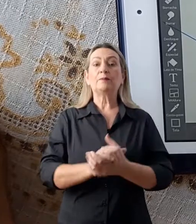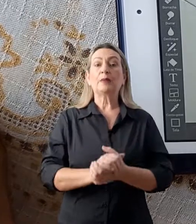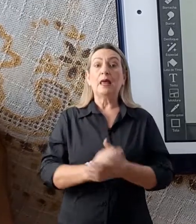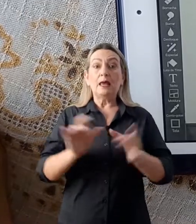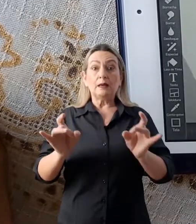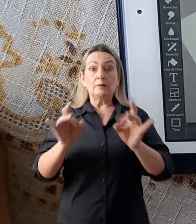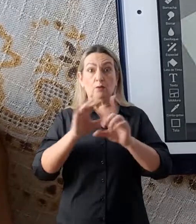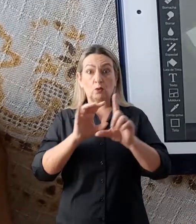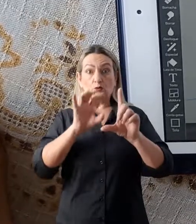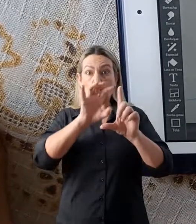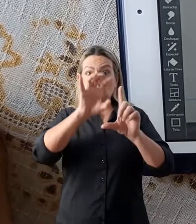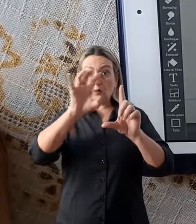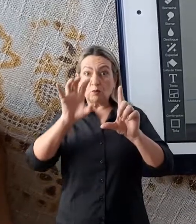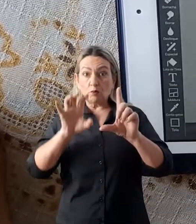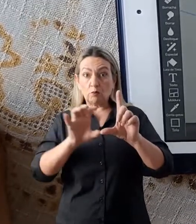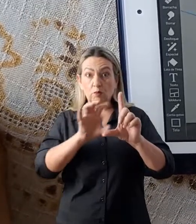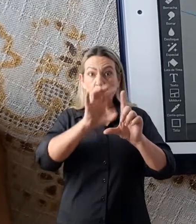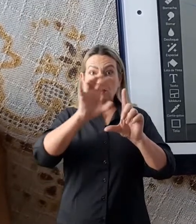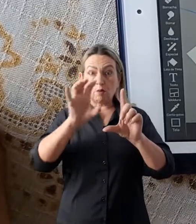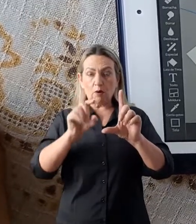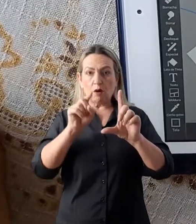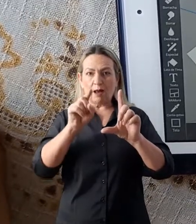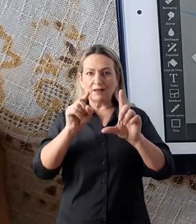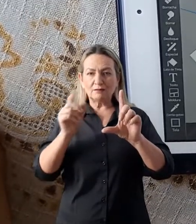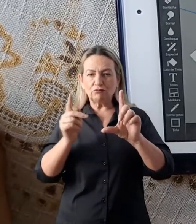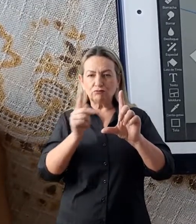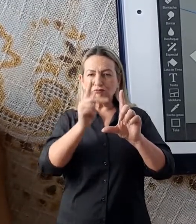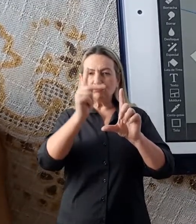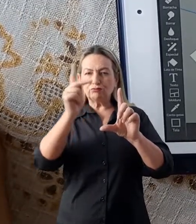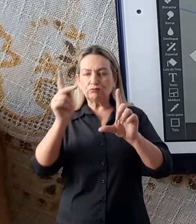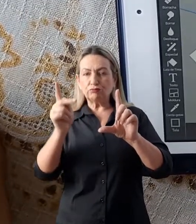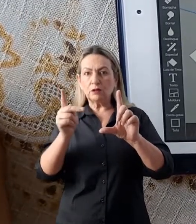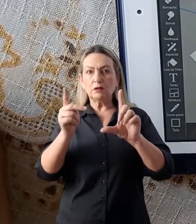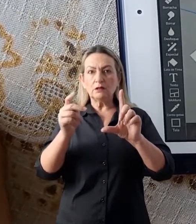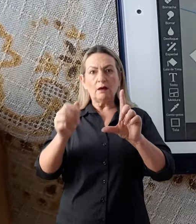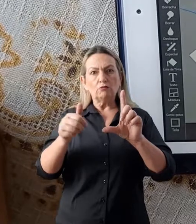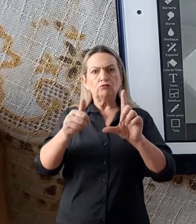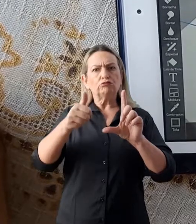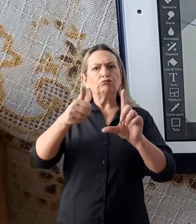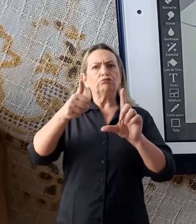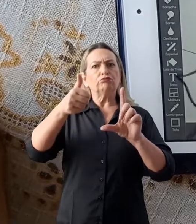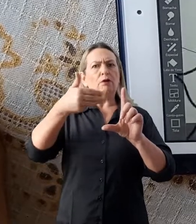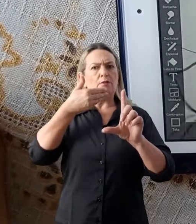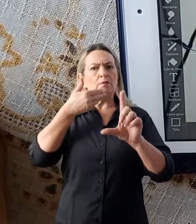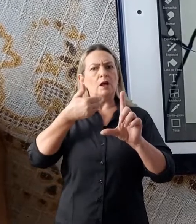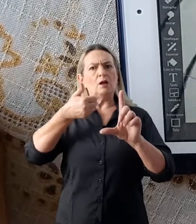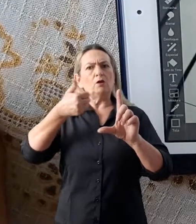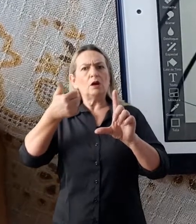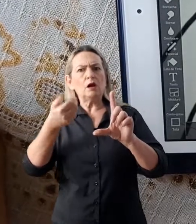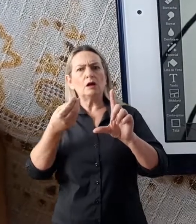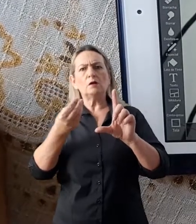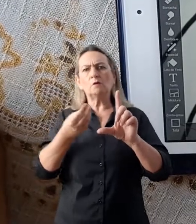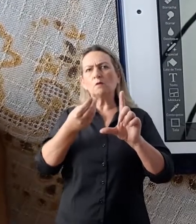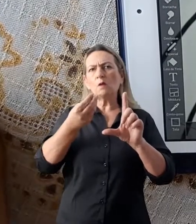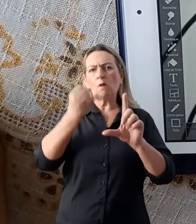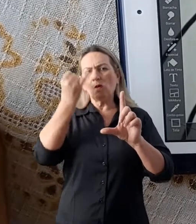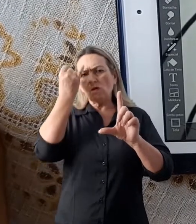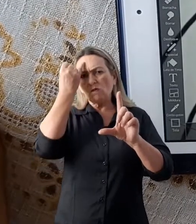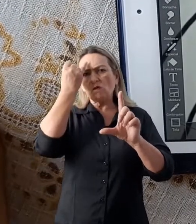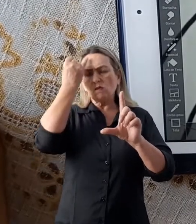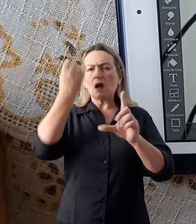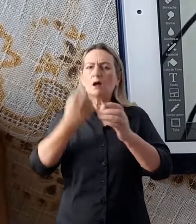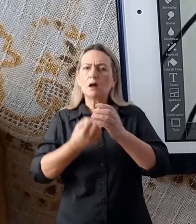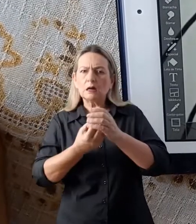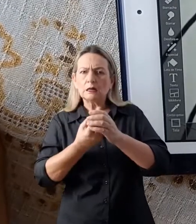E a partir dessas estruturas, a gente vai incrementando. Então, por exemplo, aqui eu posso